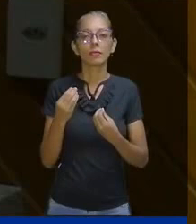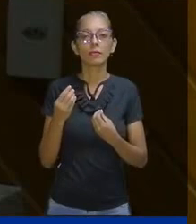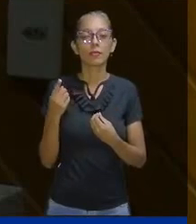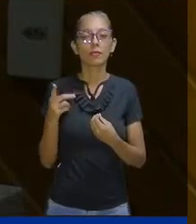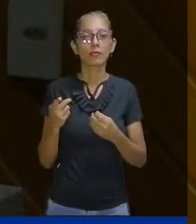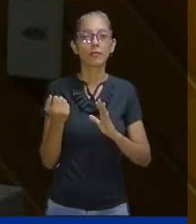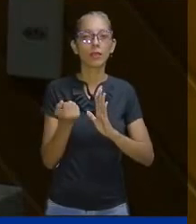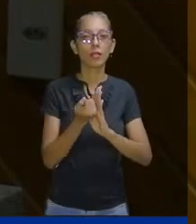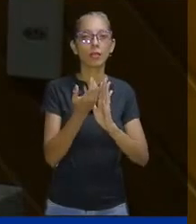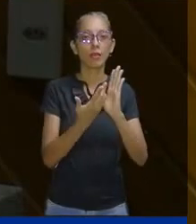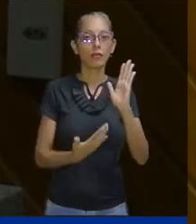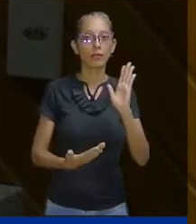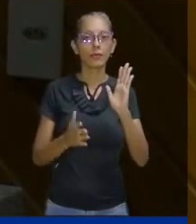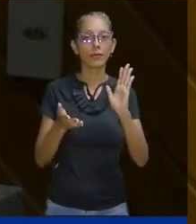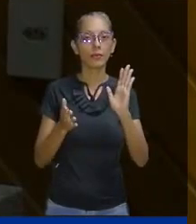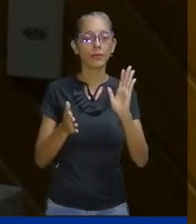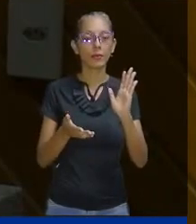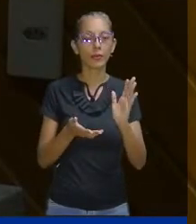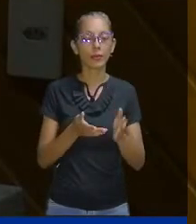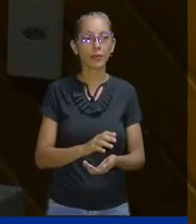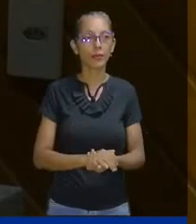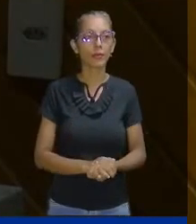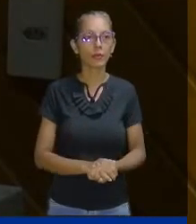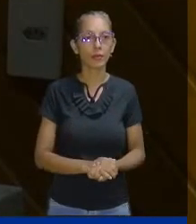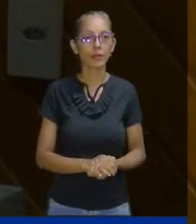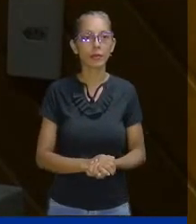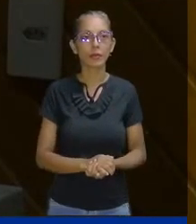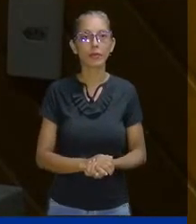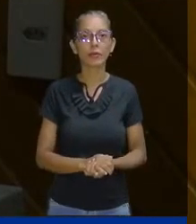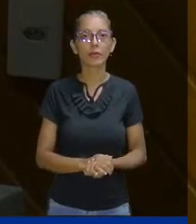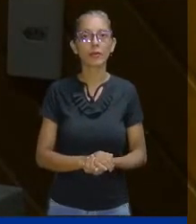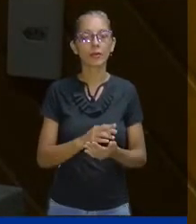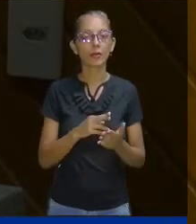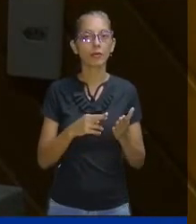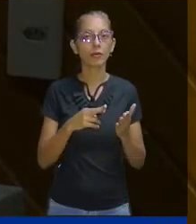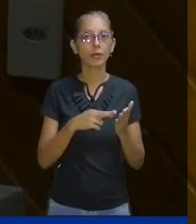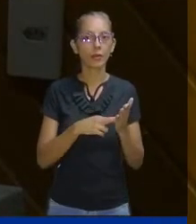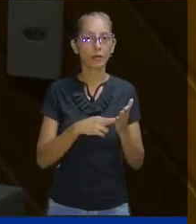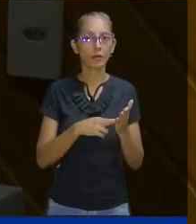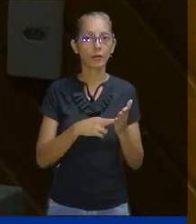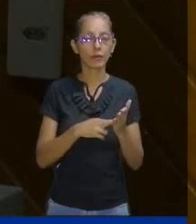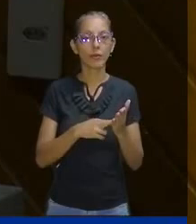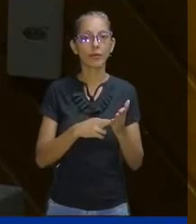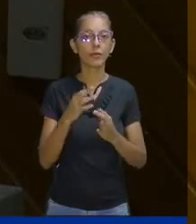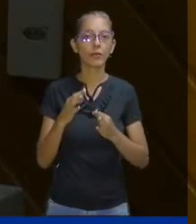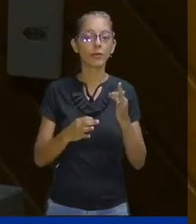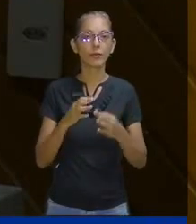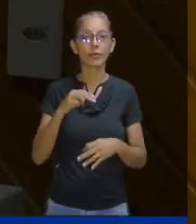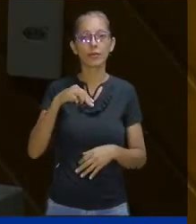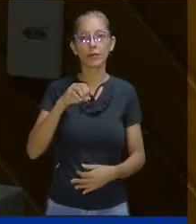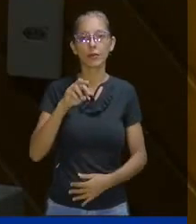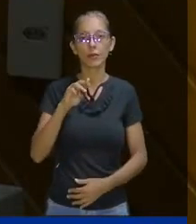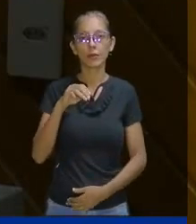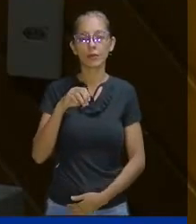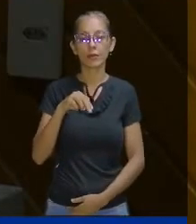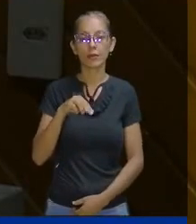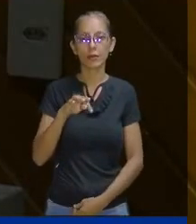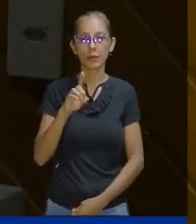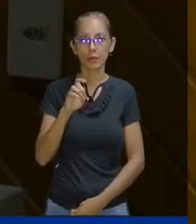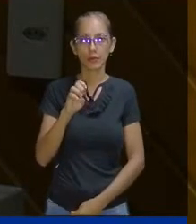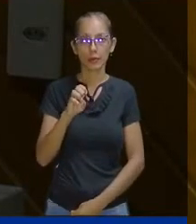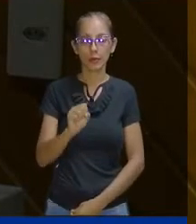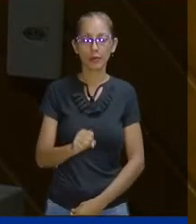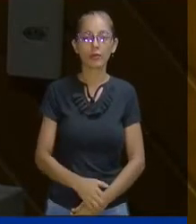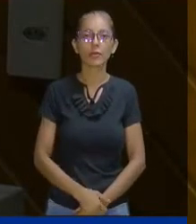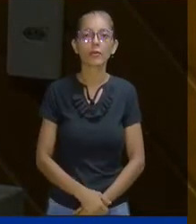ressalvas, conforme precedente desta Corte, de relatoria do juiz Normandes Antônio. Ante o exposto,